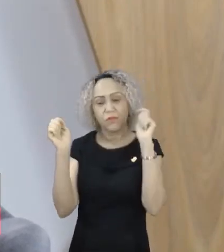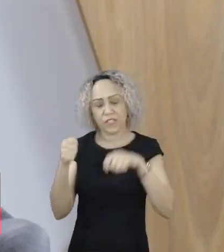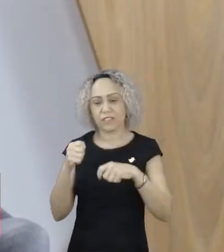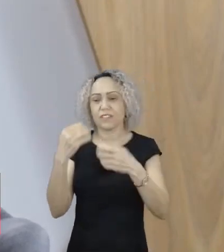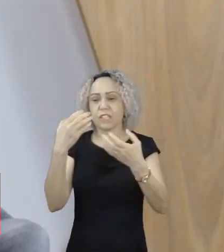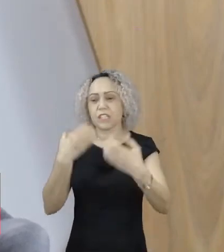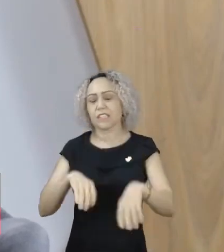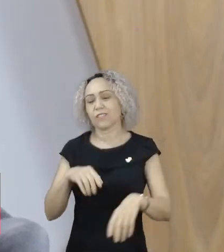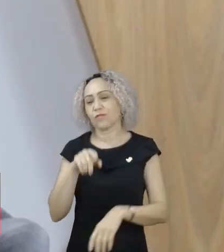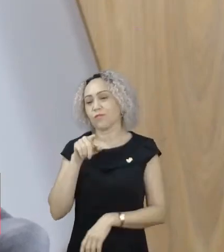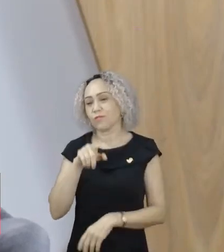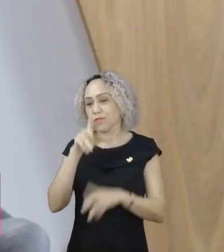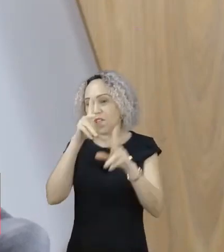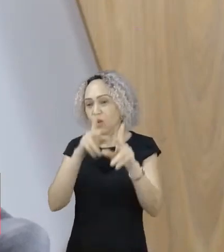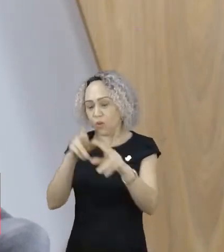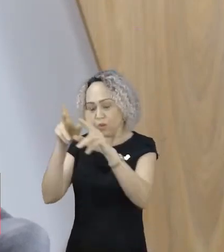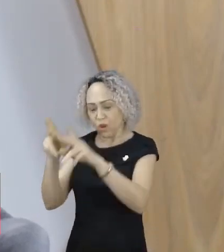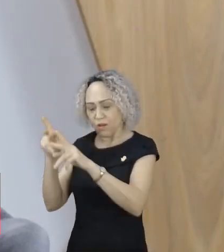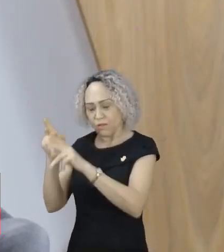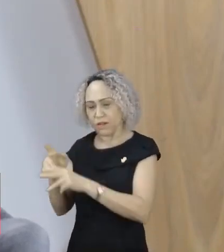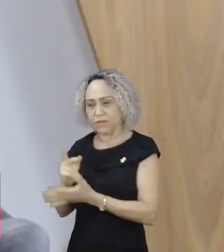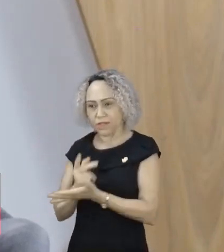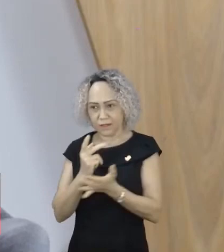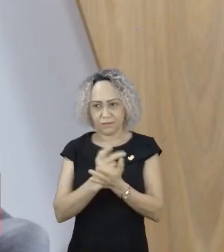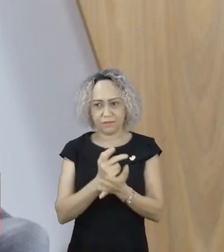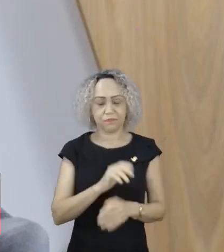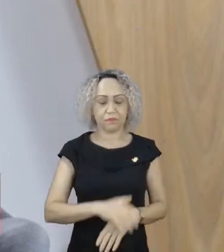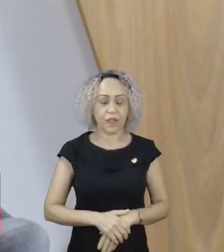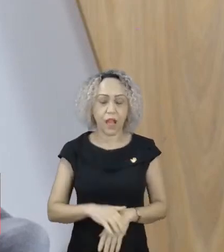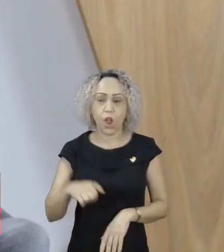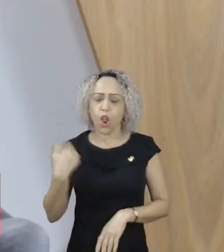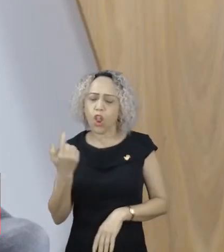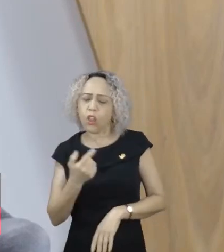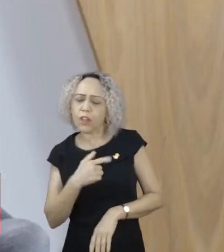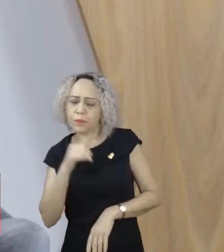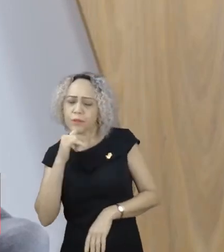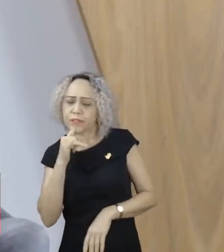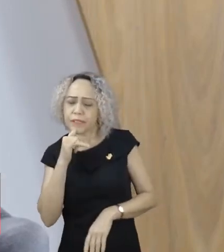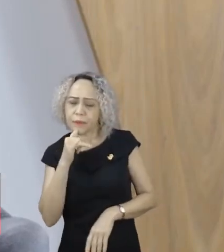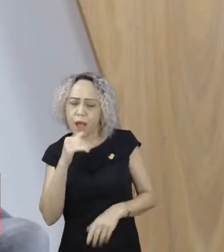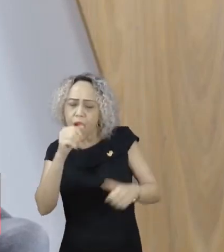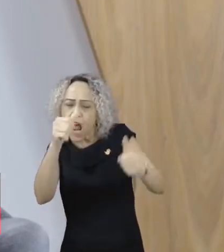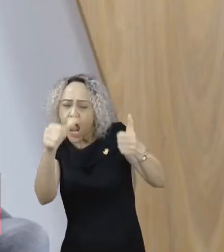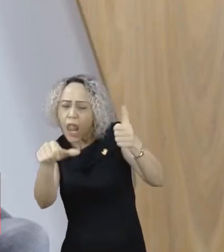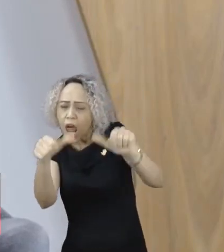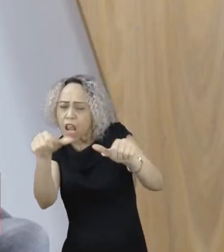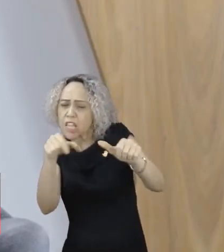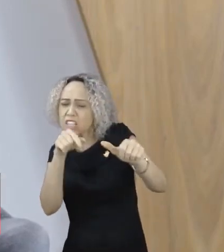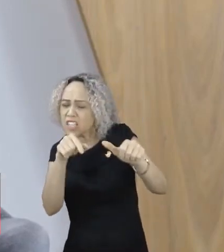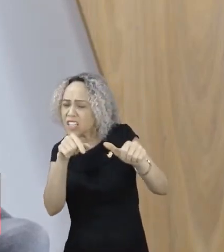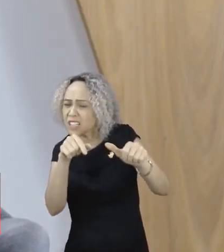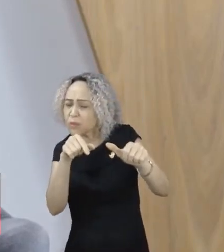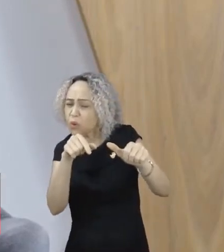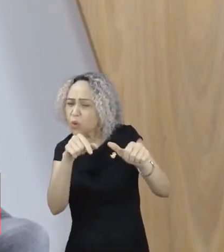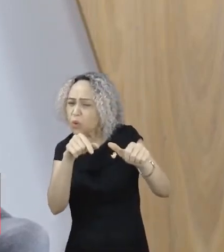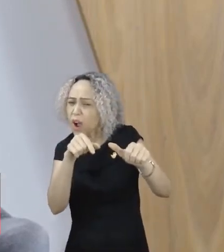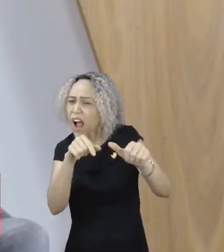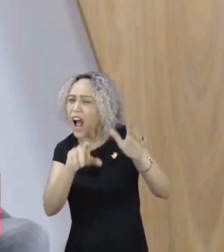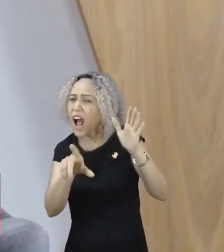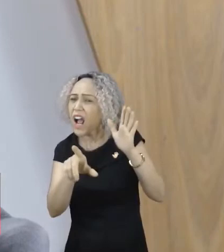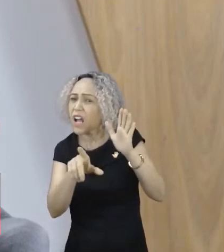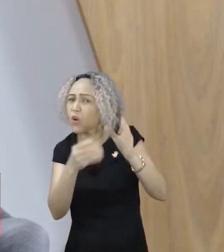correta, que não estava sendo aplicada de forma correta. Né? Então, a gente melhorou a interpretação sobre a lei de cotas. Então, a gente acha que com isso a gente vai conseguir